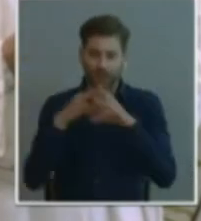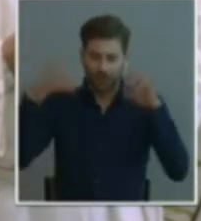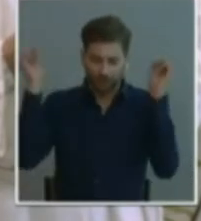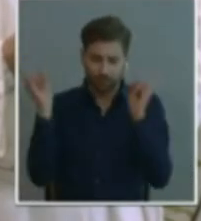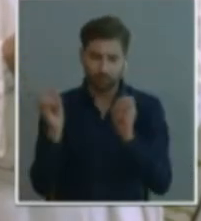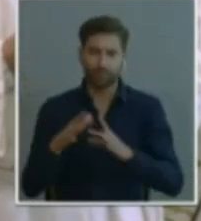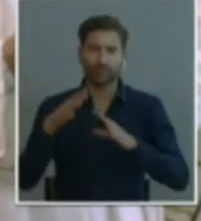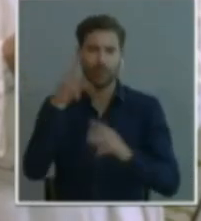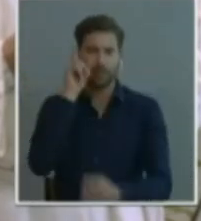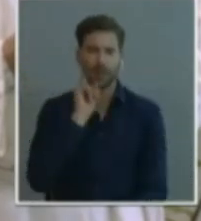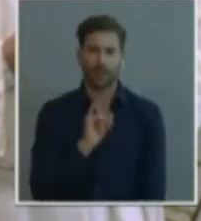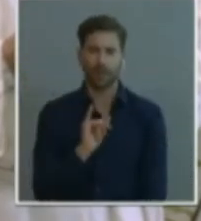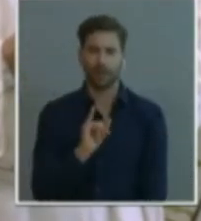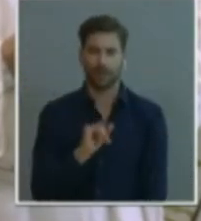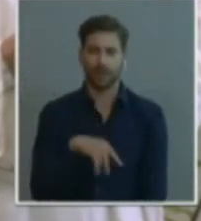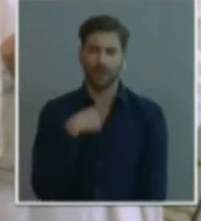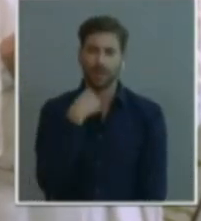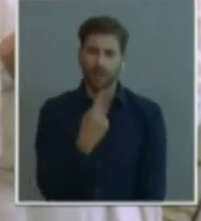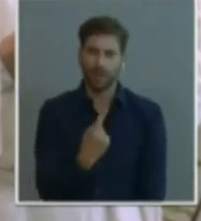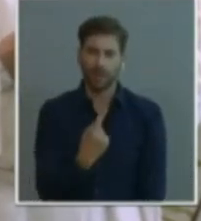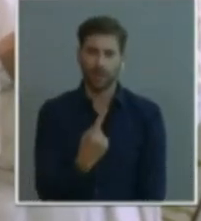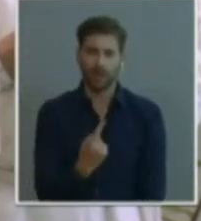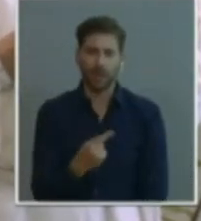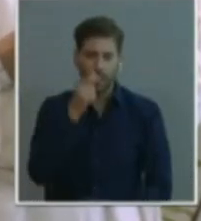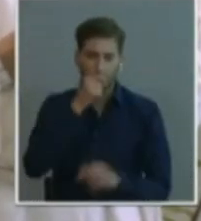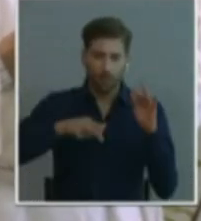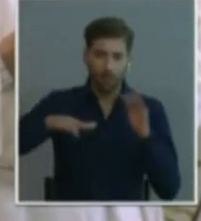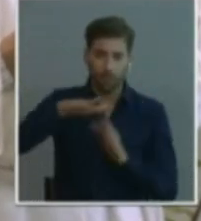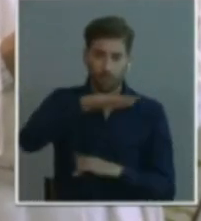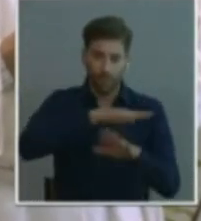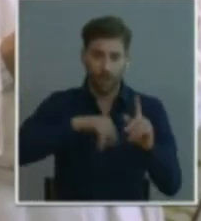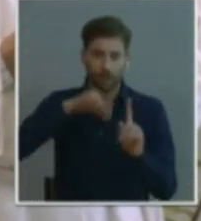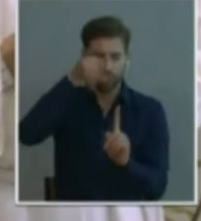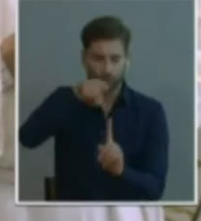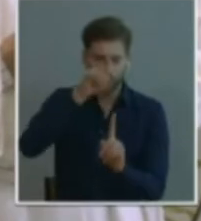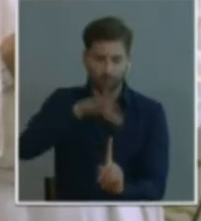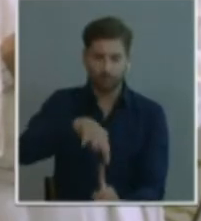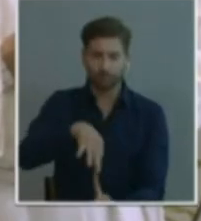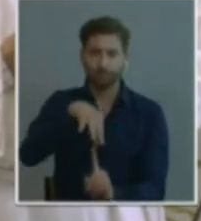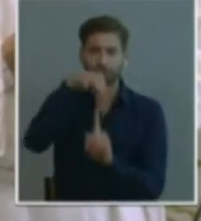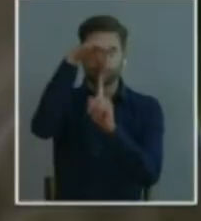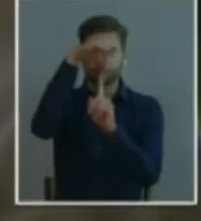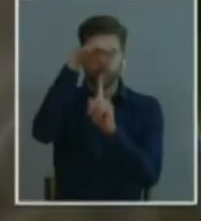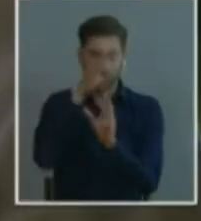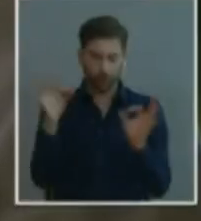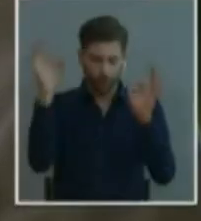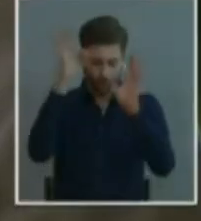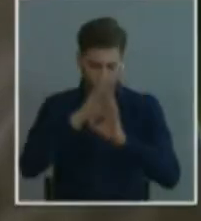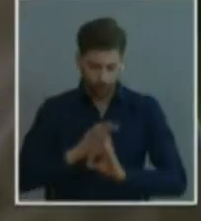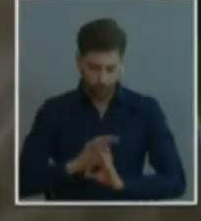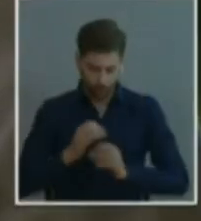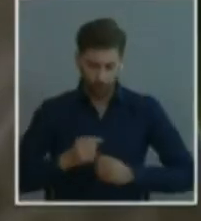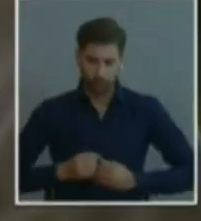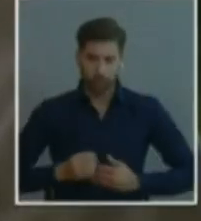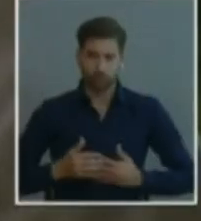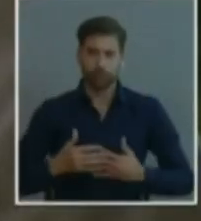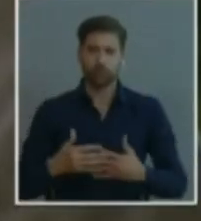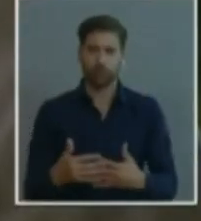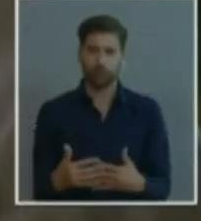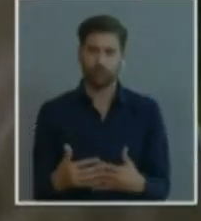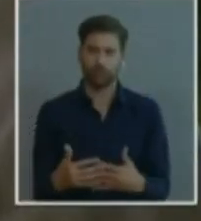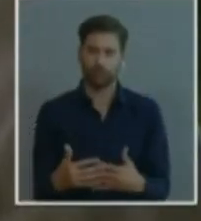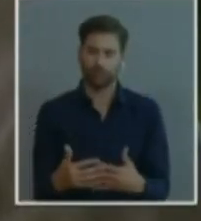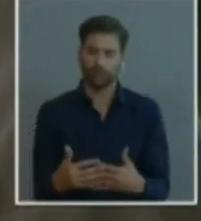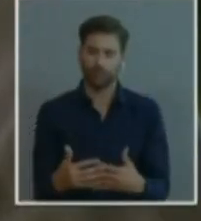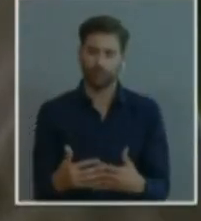voz: Bendita és tu entre as mulheres, e bendito é o fruto do teu ventre. De onde me é